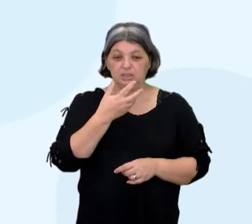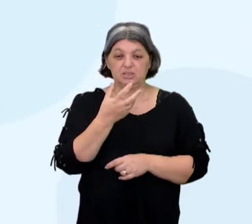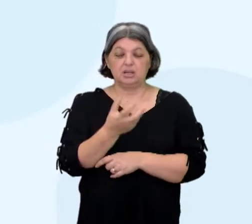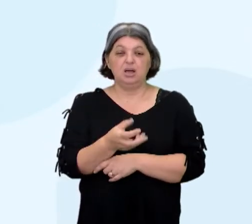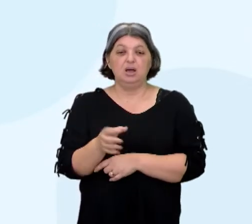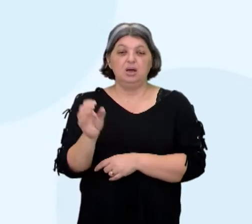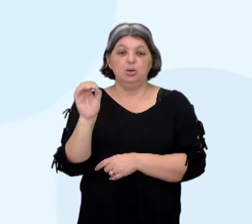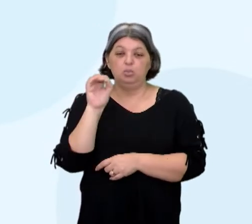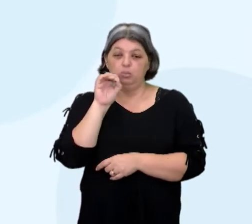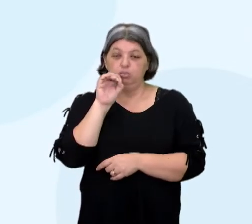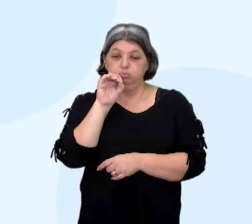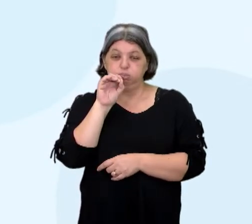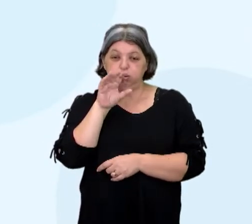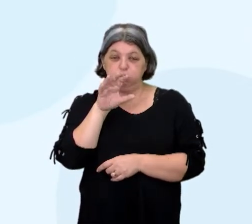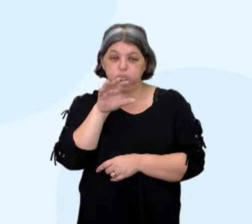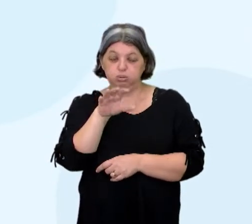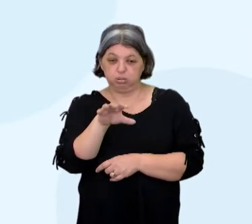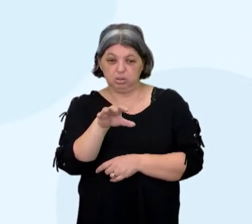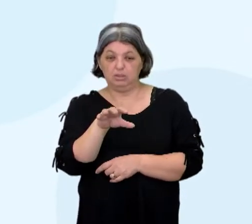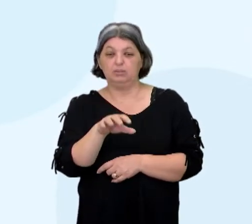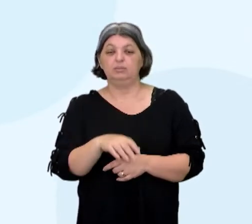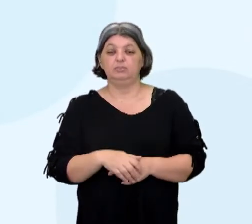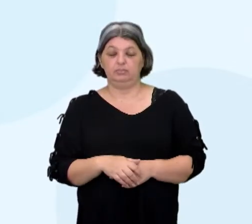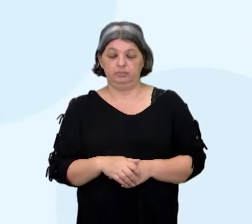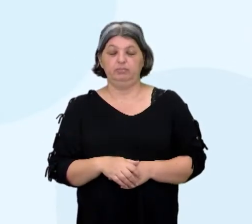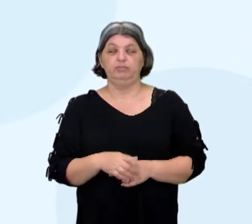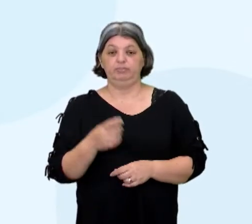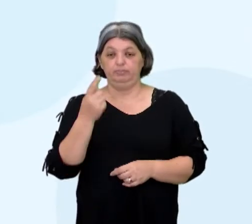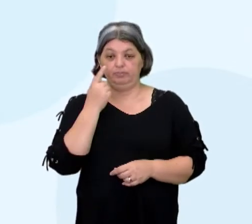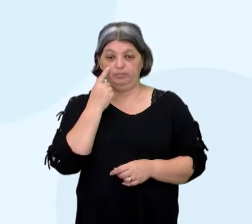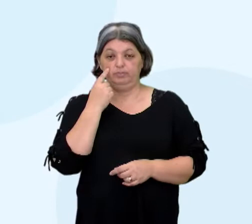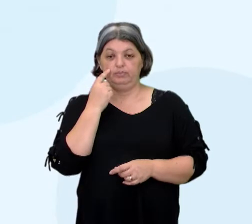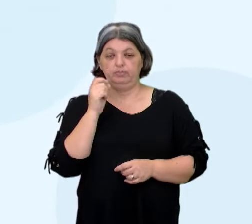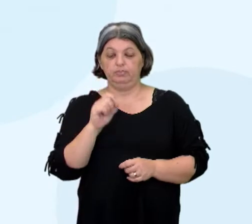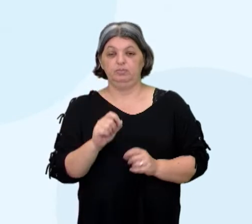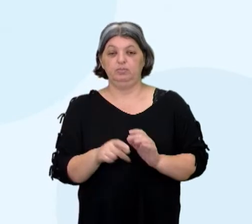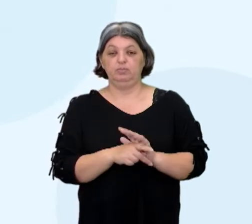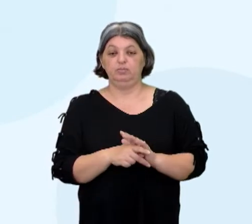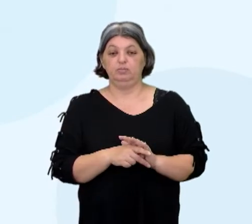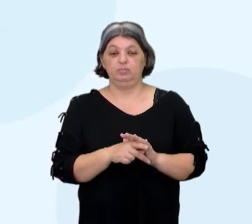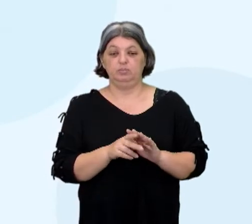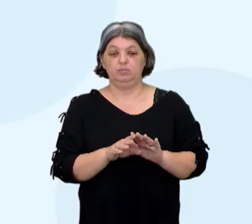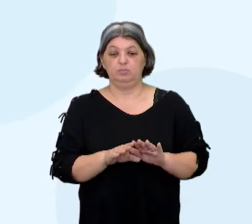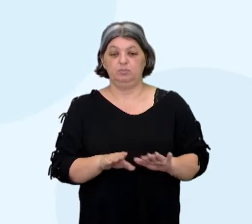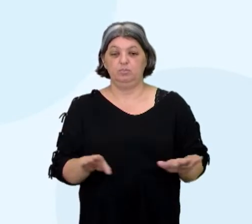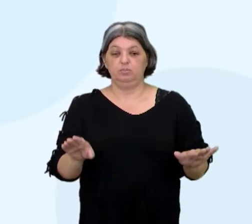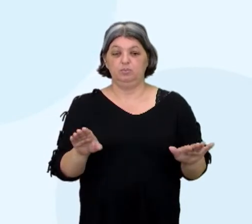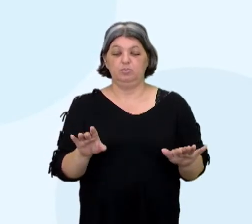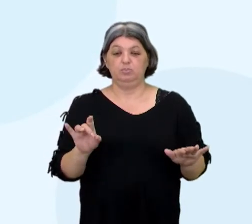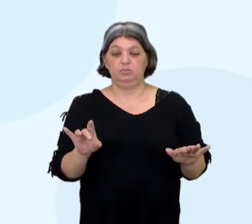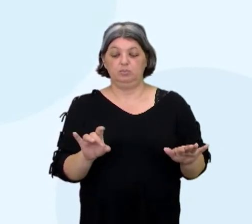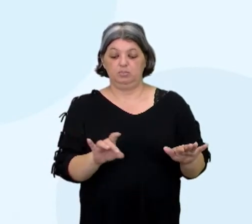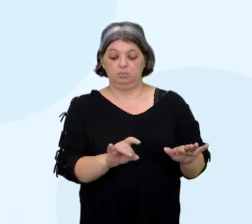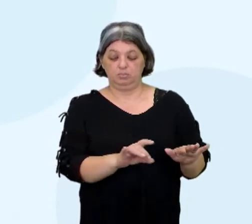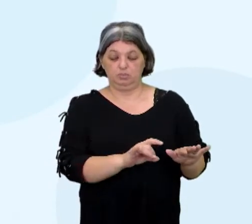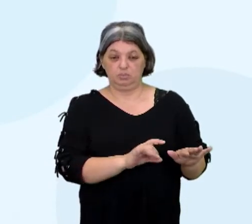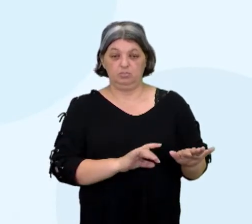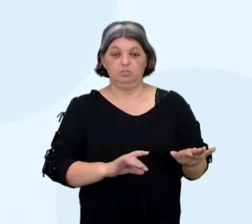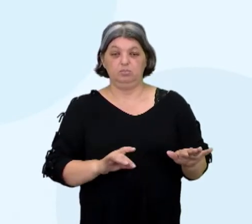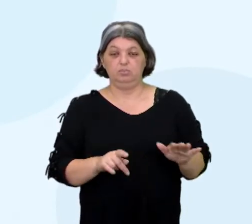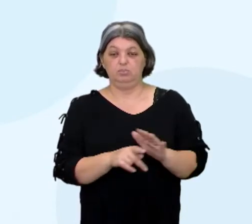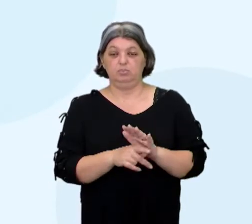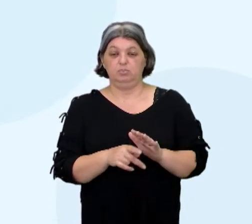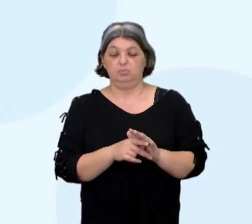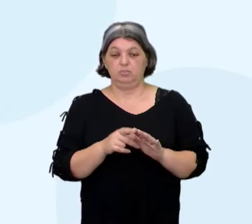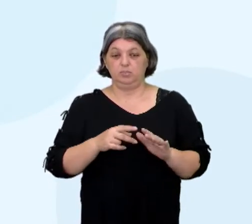bola, né? E no chão aí vocês estão observando do lado, né? No chão de cada parte do dragão, né? Ao redor